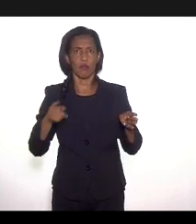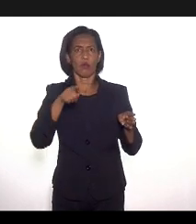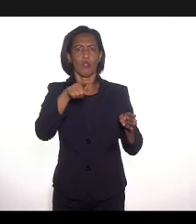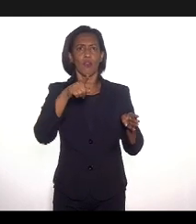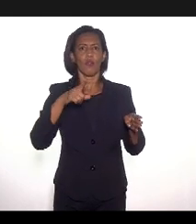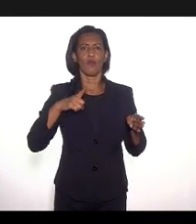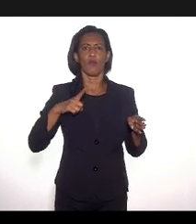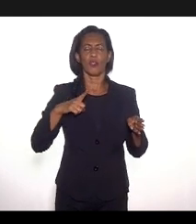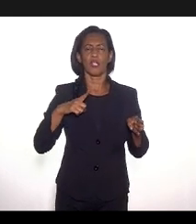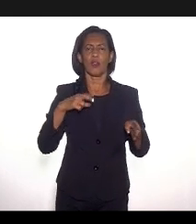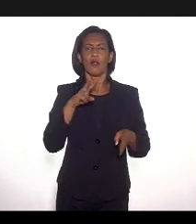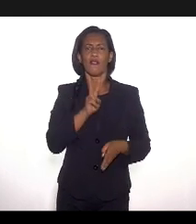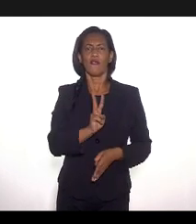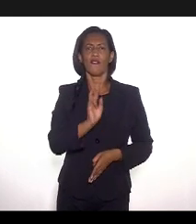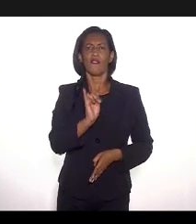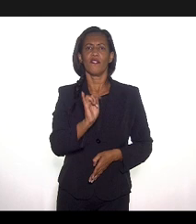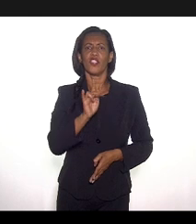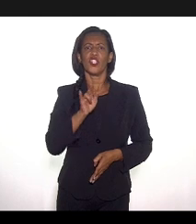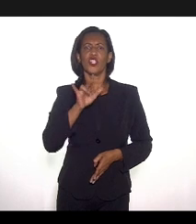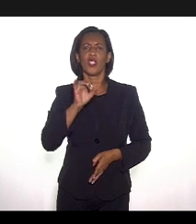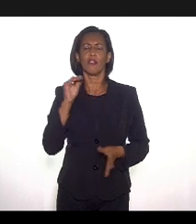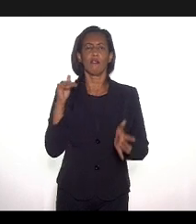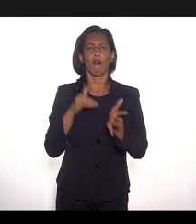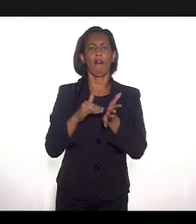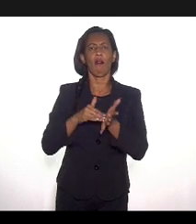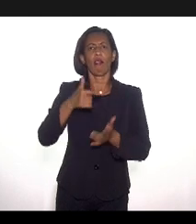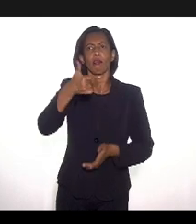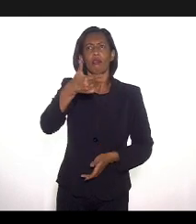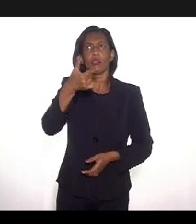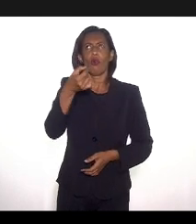uma vigência até